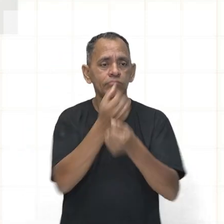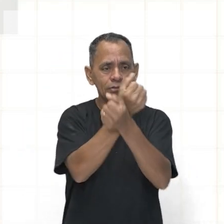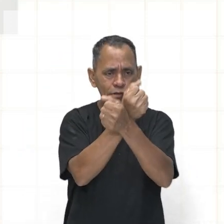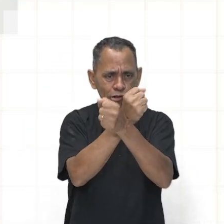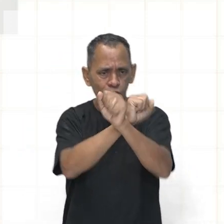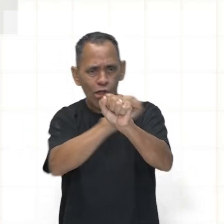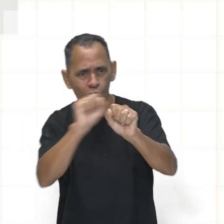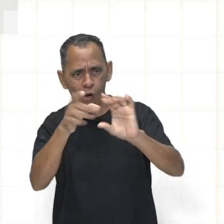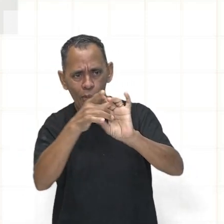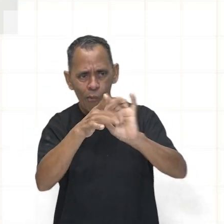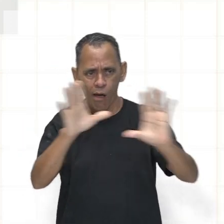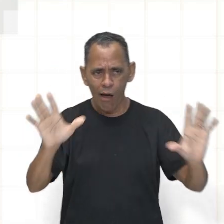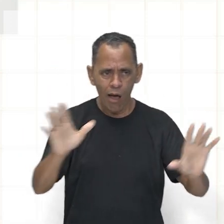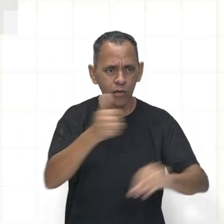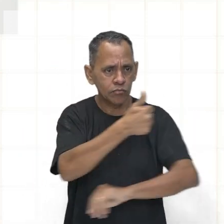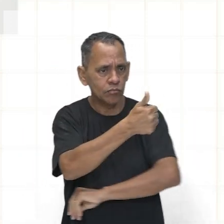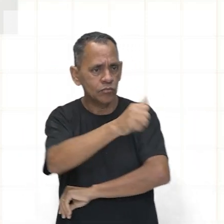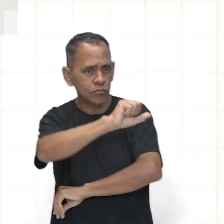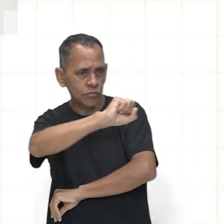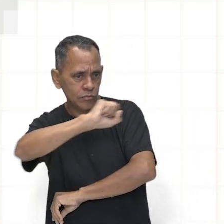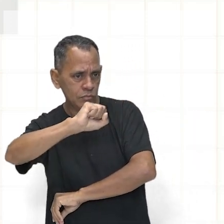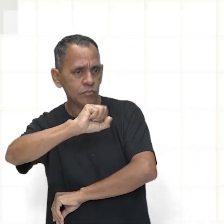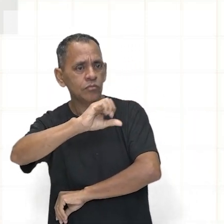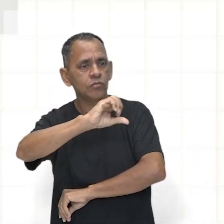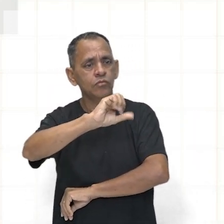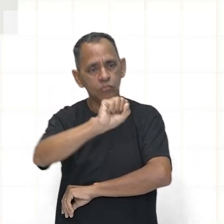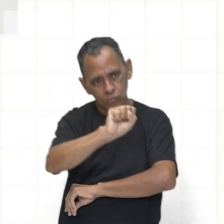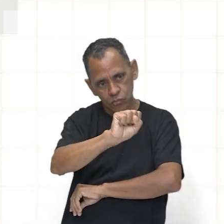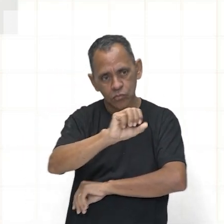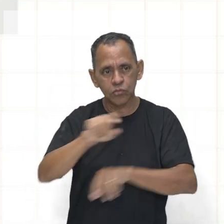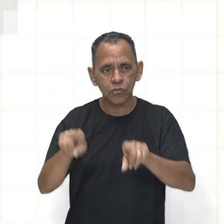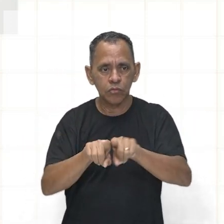a abolição da escravatura, que ocorreu em